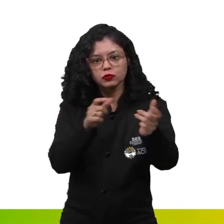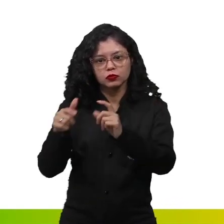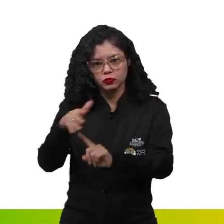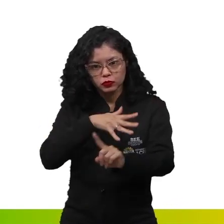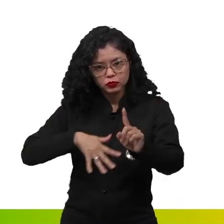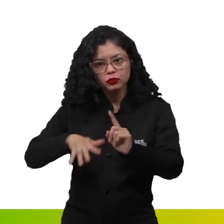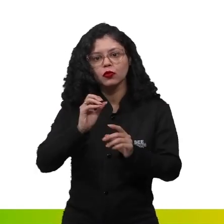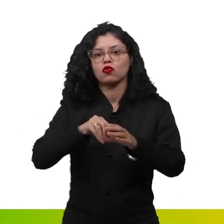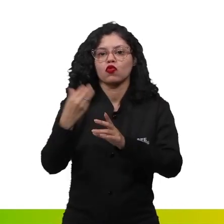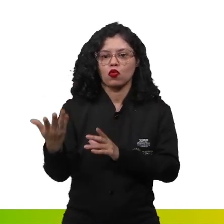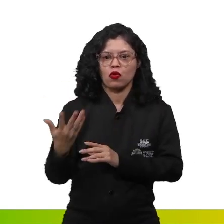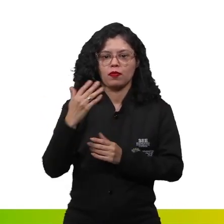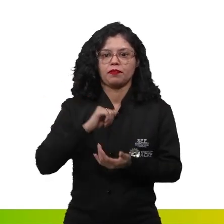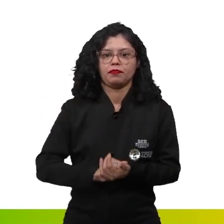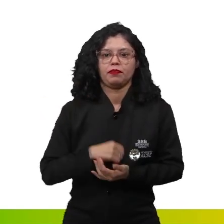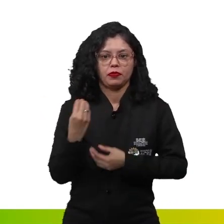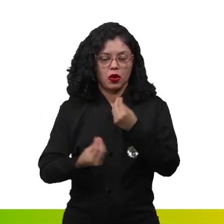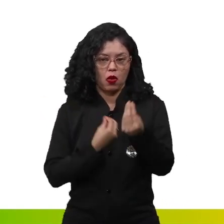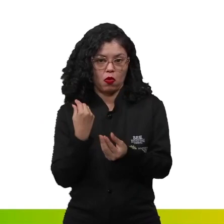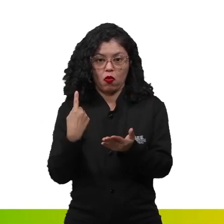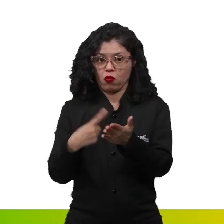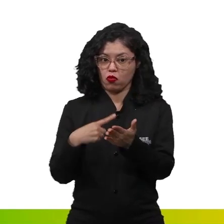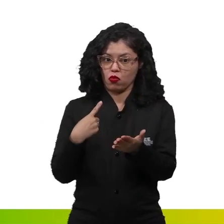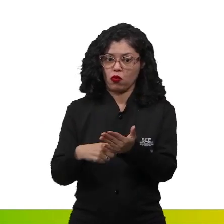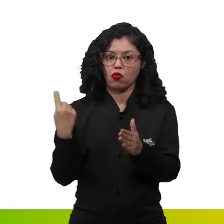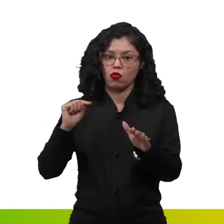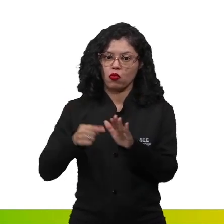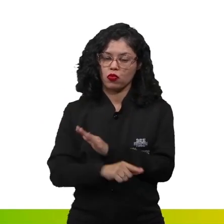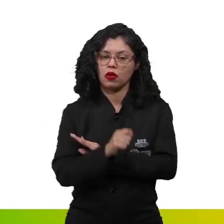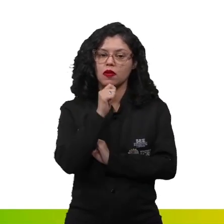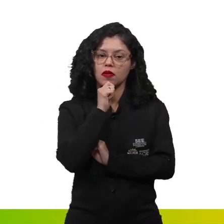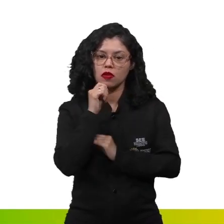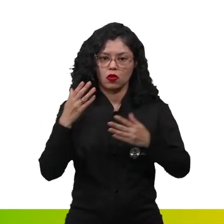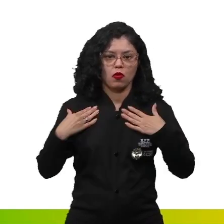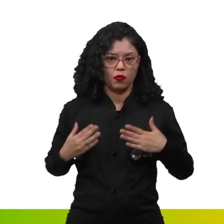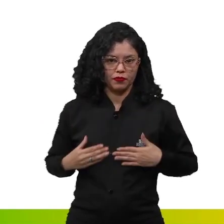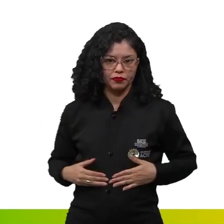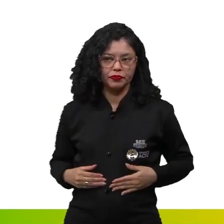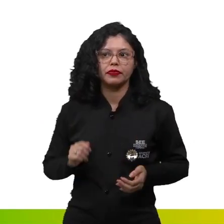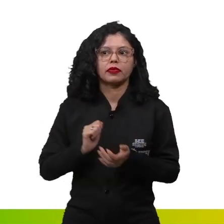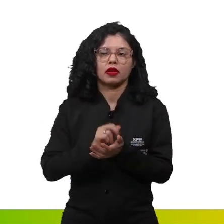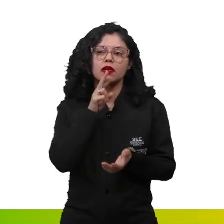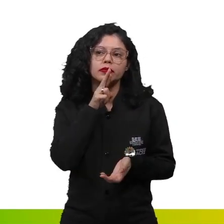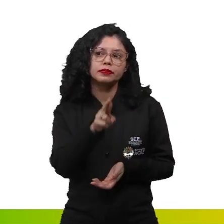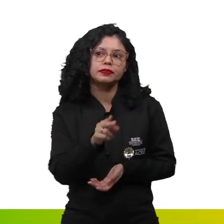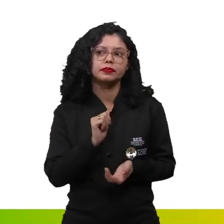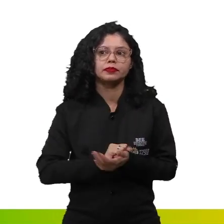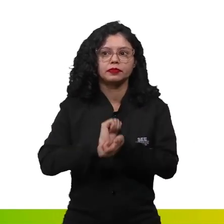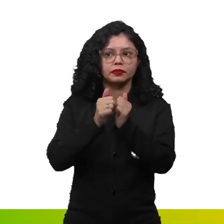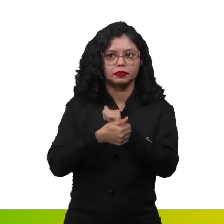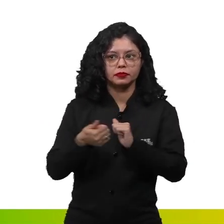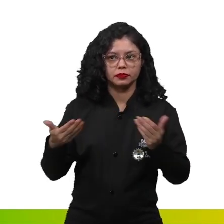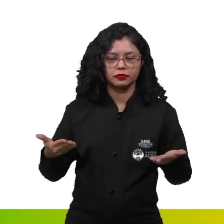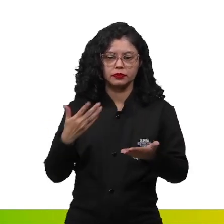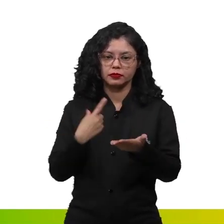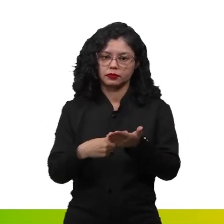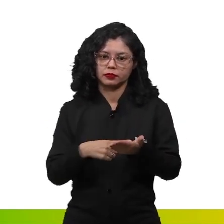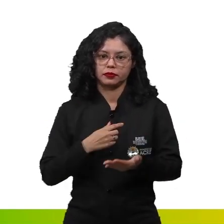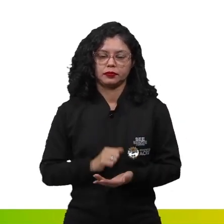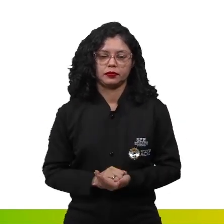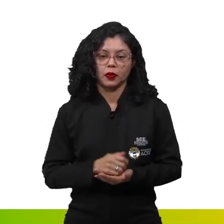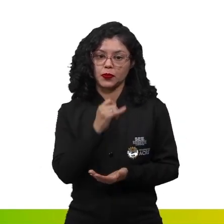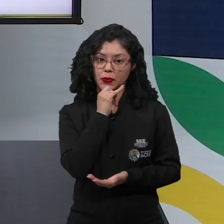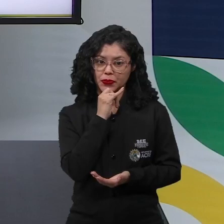ambientais externas, bem como as condições dentro do próprio corpo, e elaborar respostas que adaptam a essas condições.